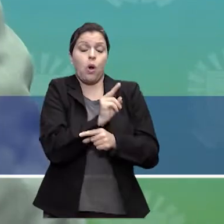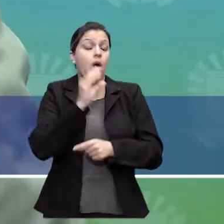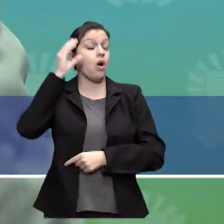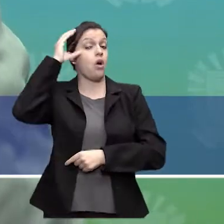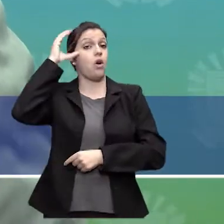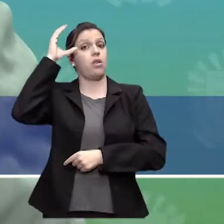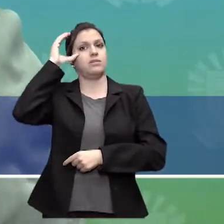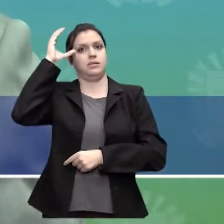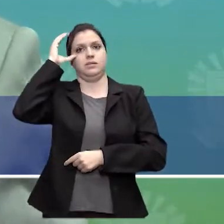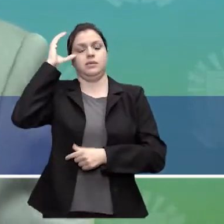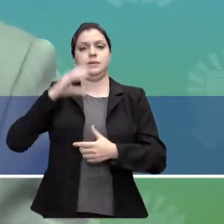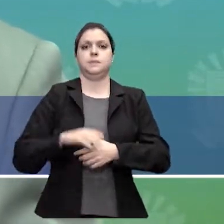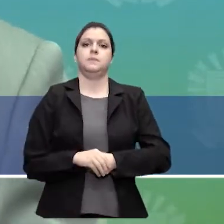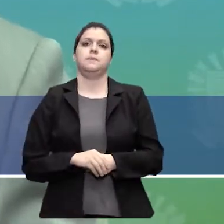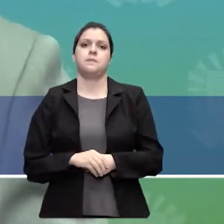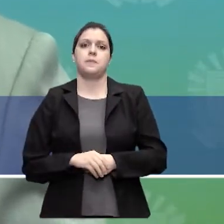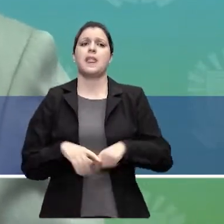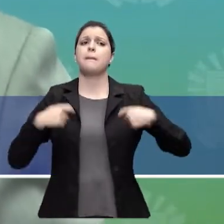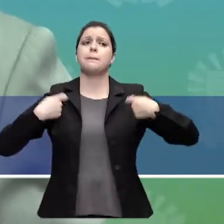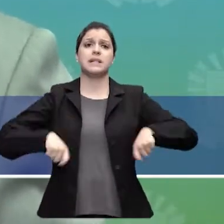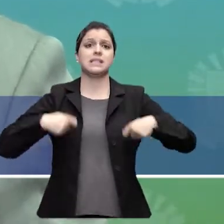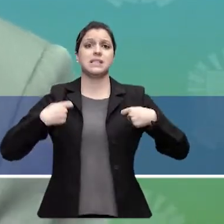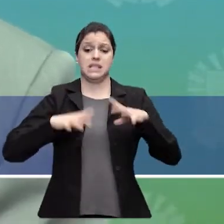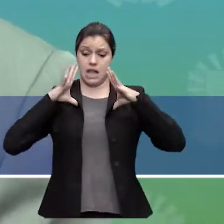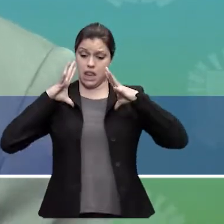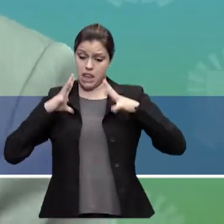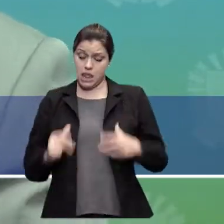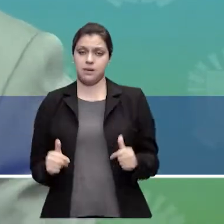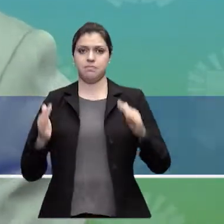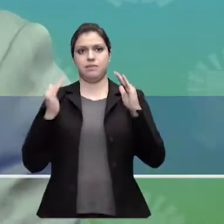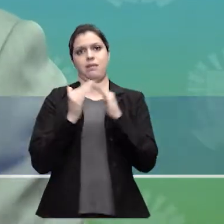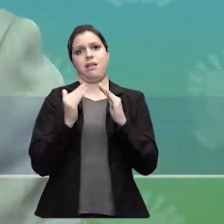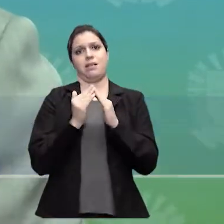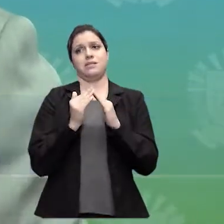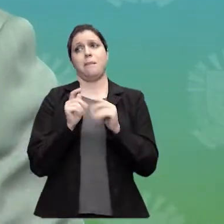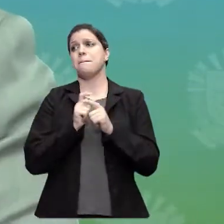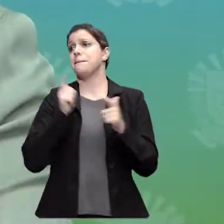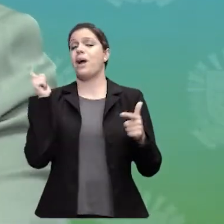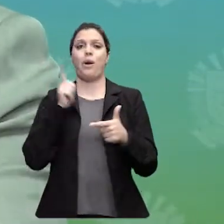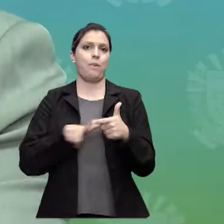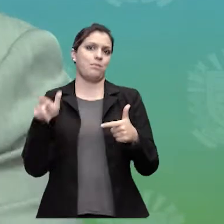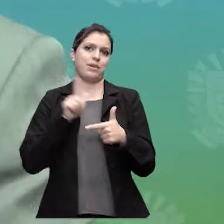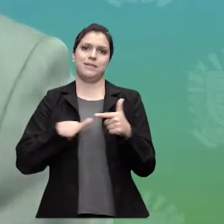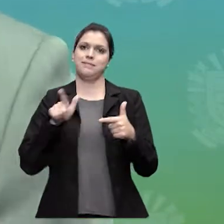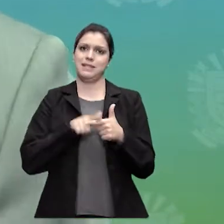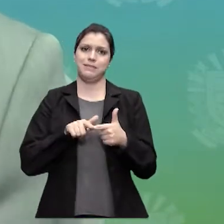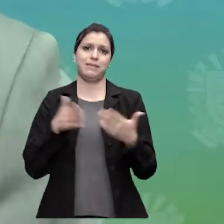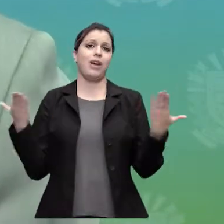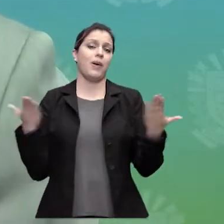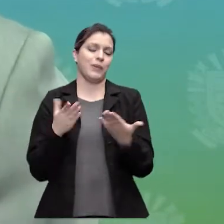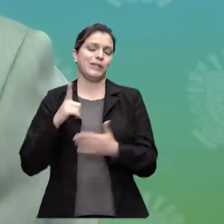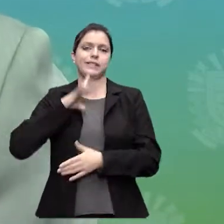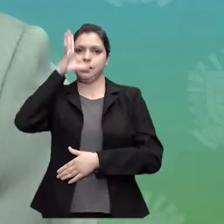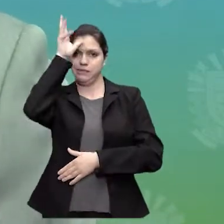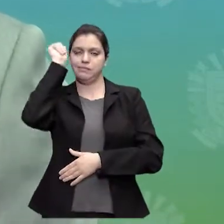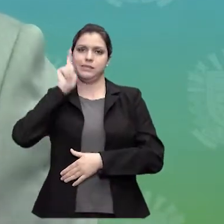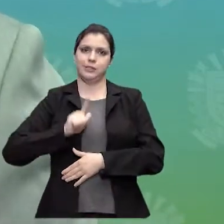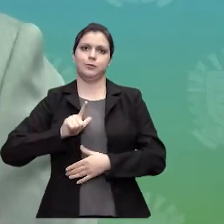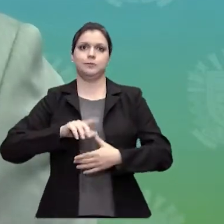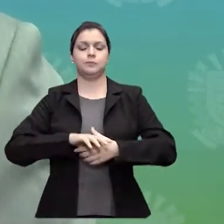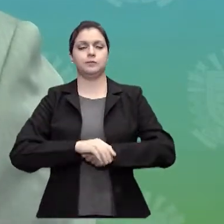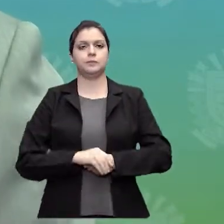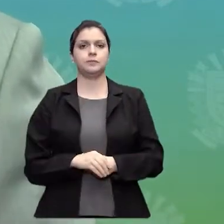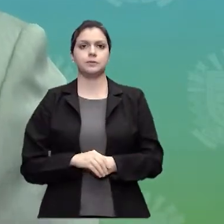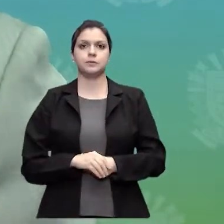nossos imóveis e que o cidadão também possa ter a noção e a conscientização que ele precisa limpar os seus imóveis. Este é